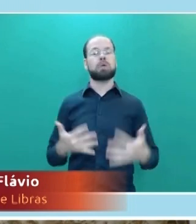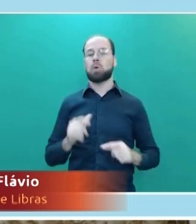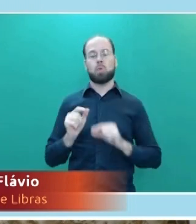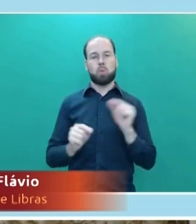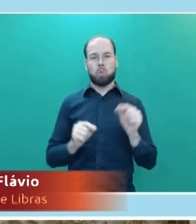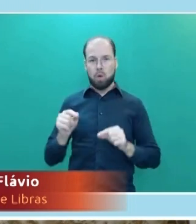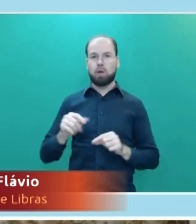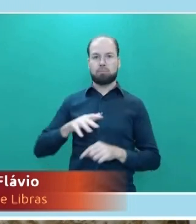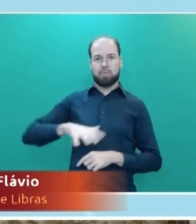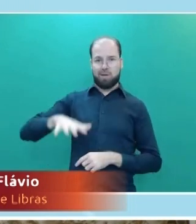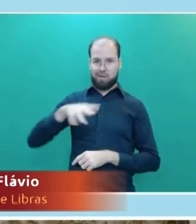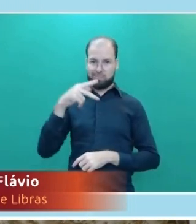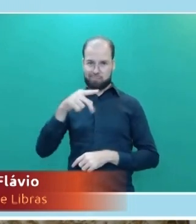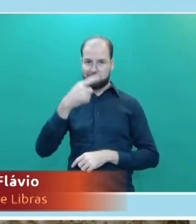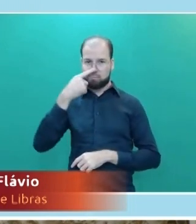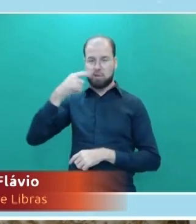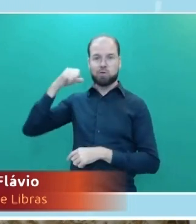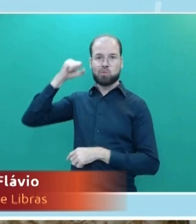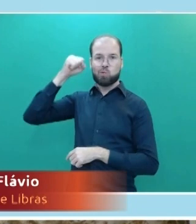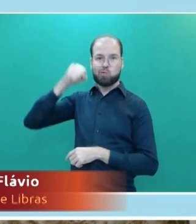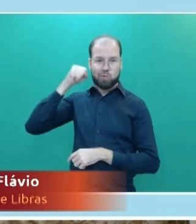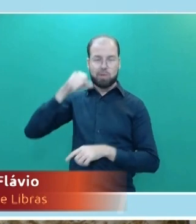NECRIV desenvolve?